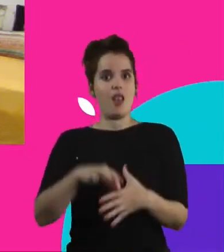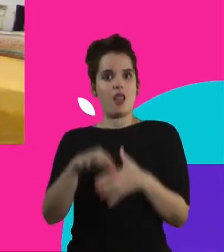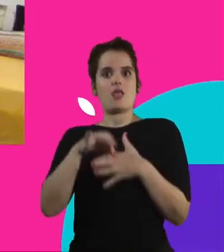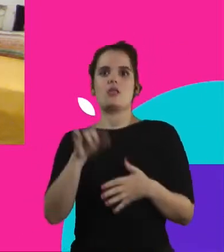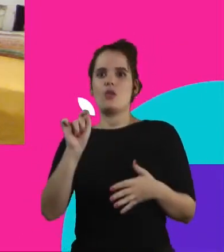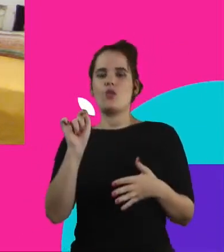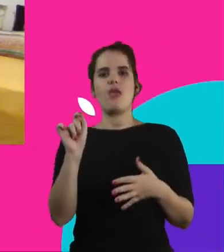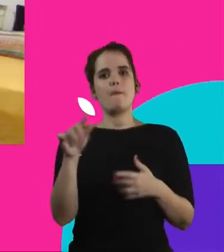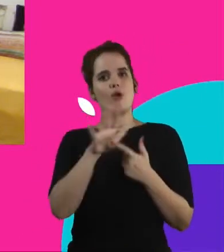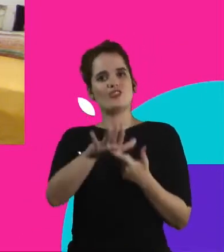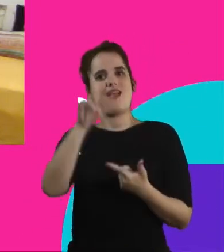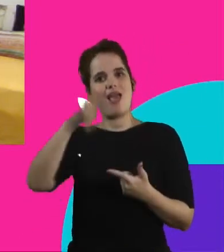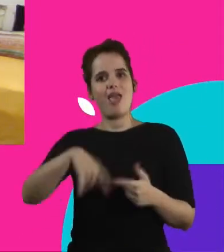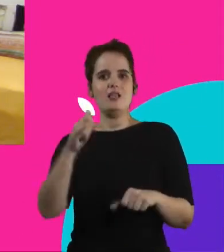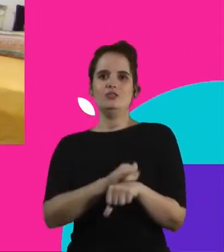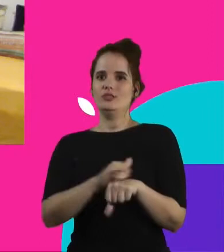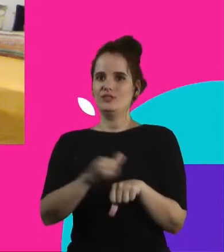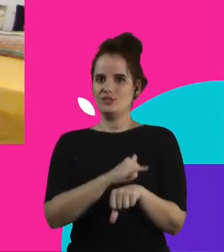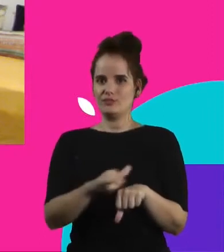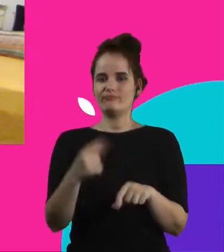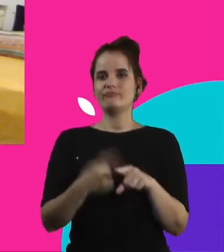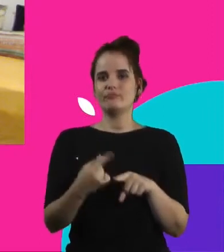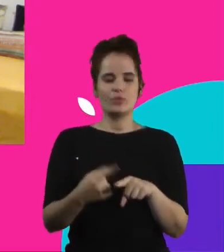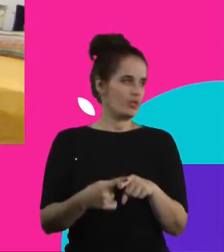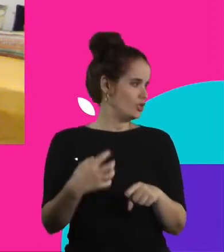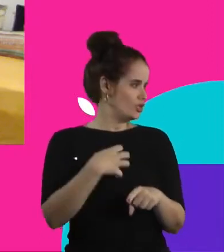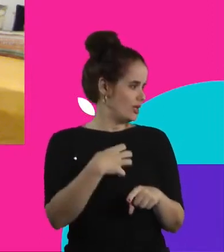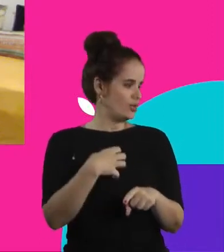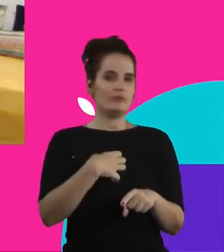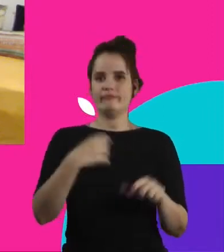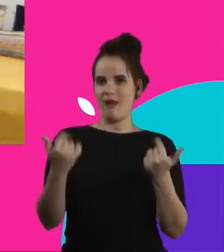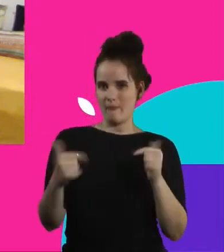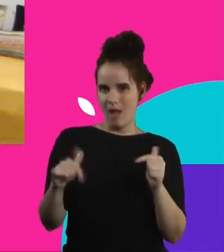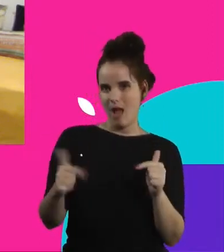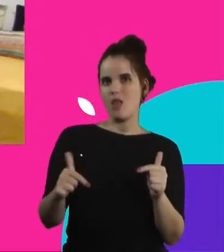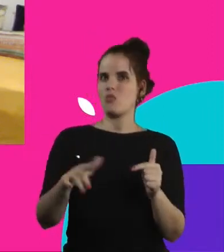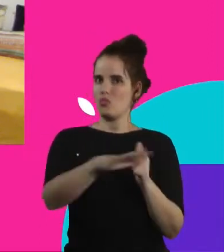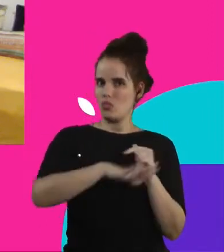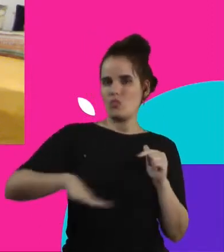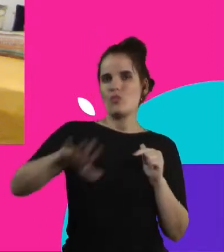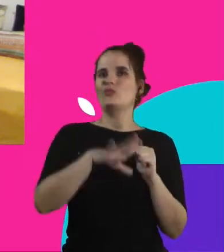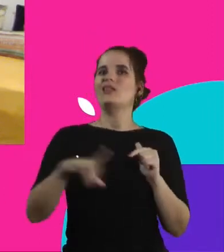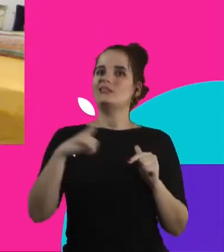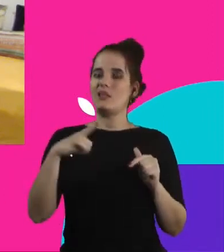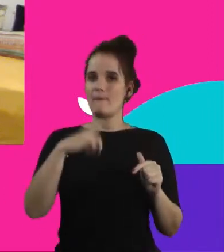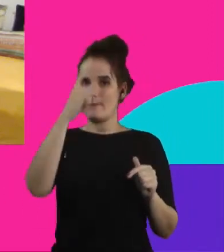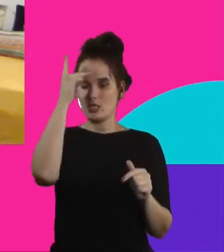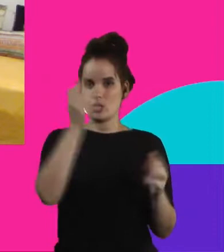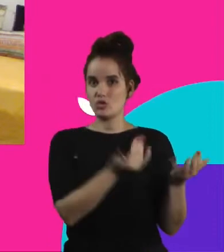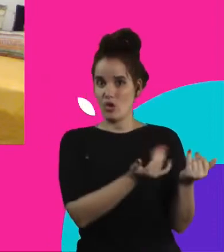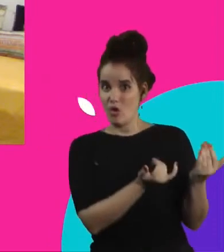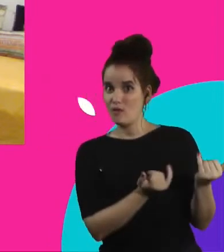é estratégico, porque a força de trabalho também está envelhecendo, vai ter cada vez menos jovens para eu recrutar e